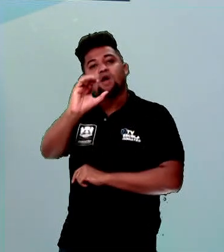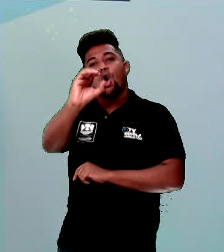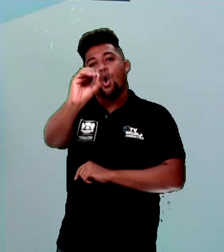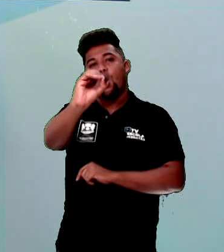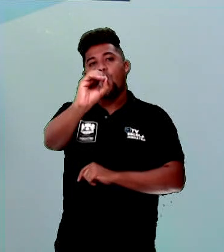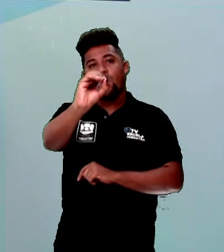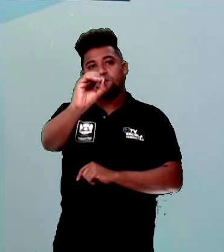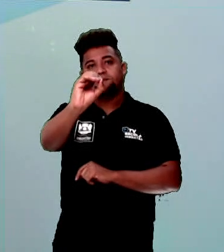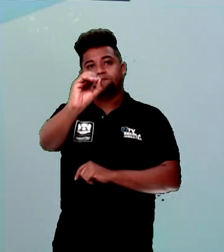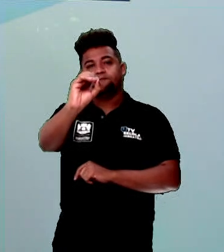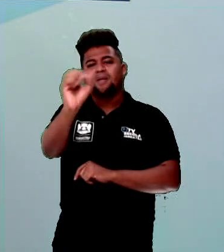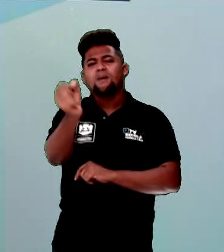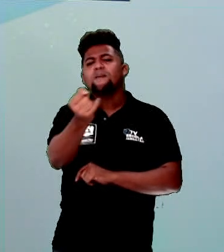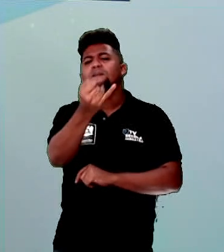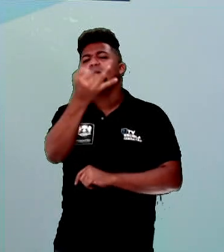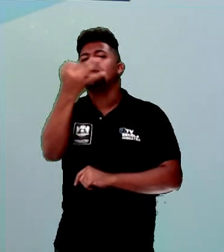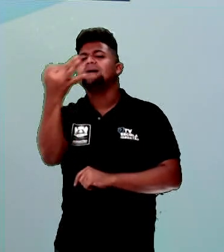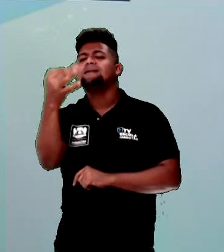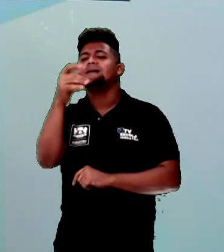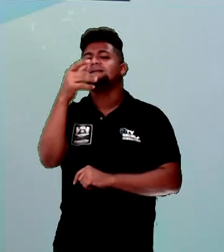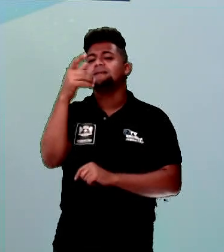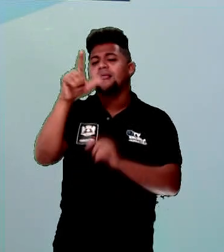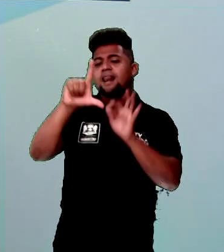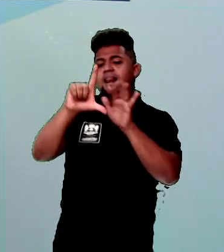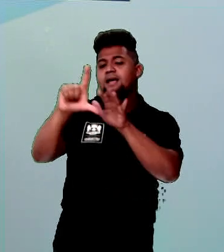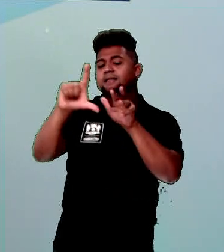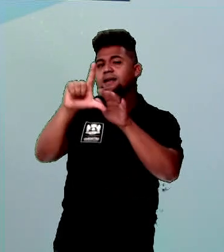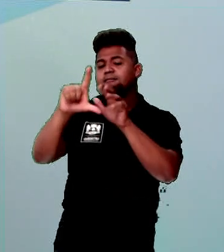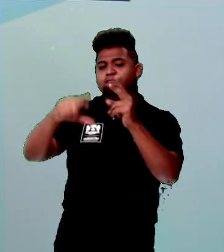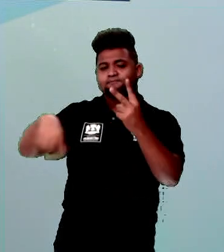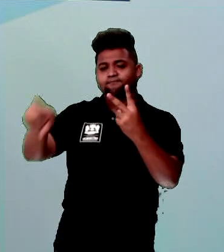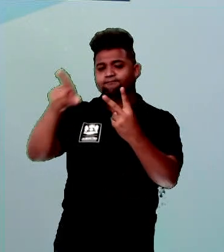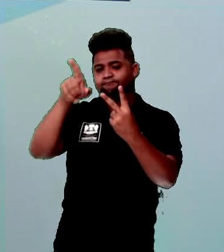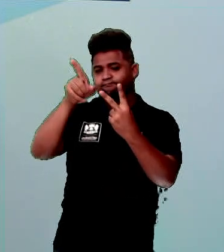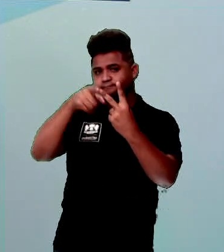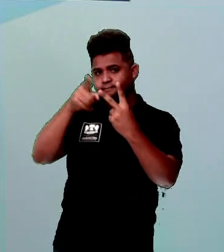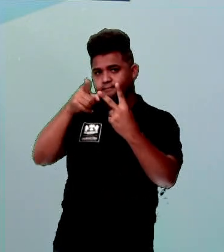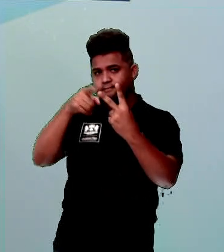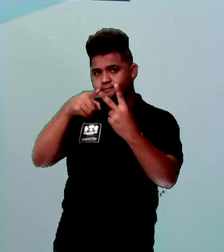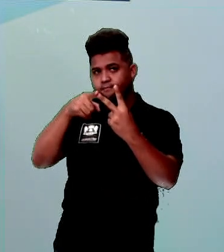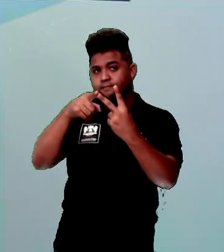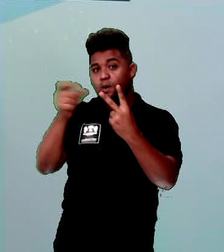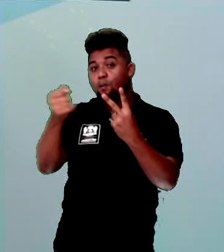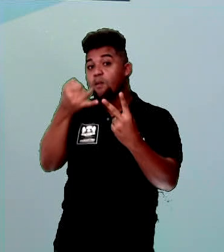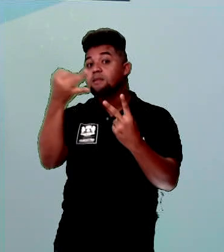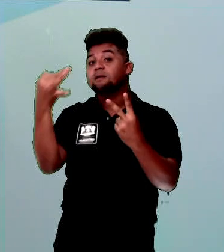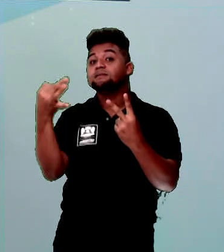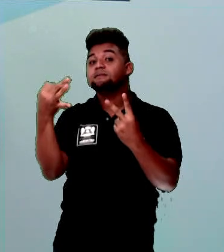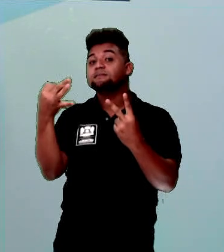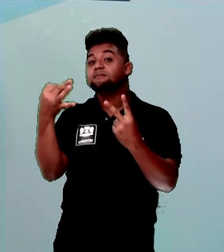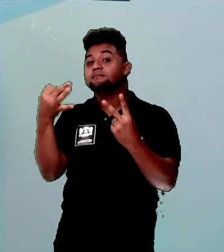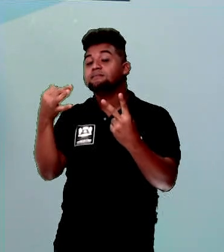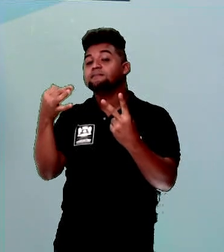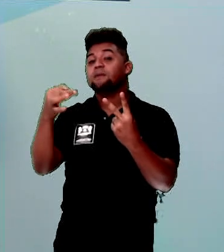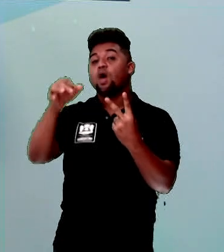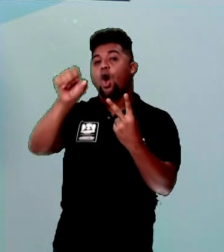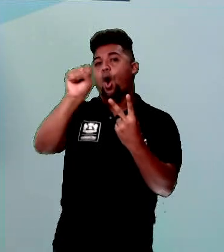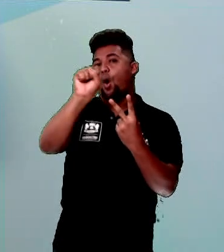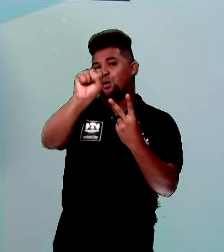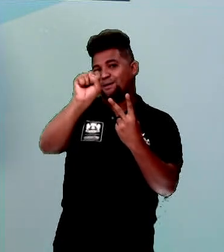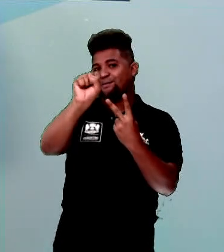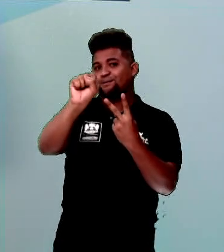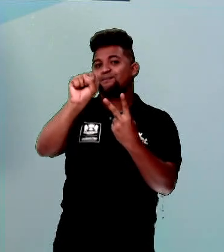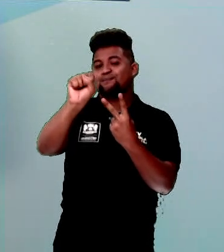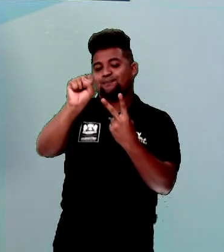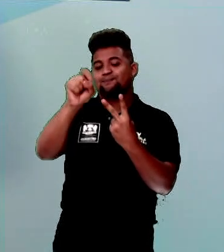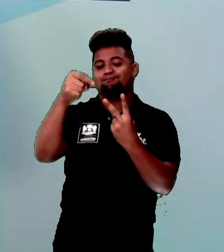O. Quantas letras nós temos aqui? Uma, duas, três, quatro, cinco, seis, sete, oito letras na